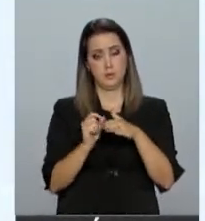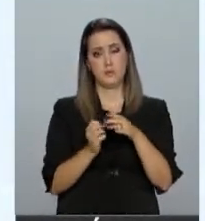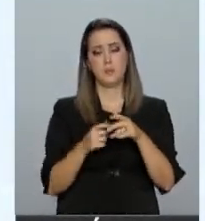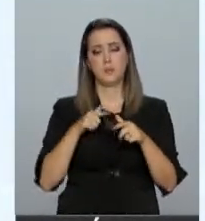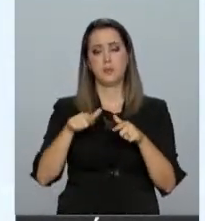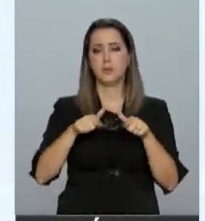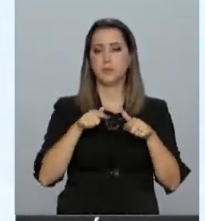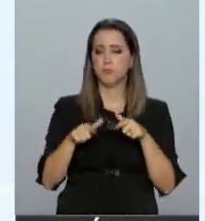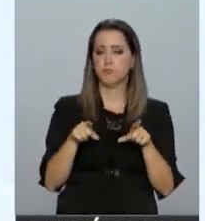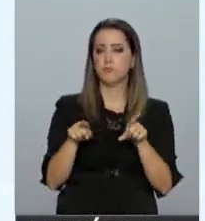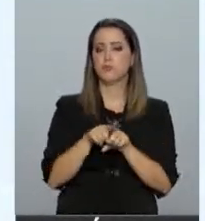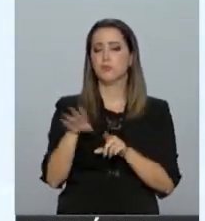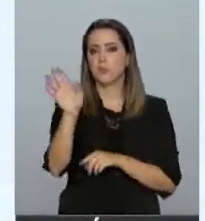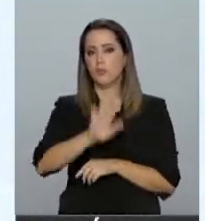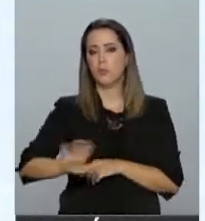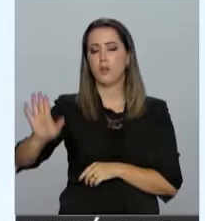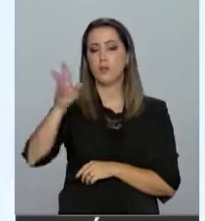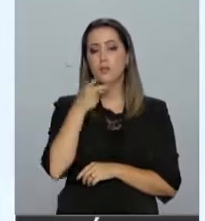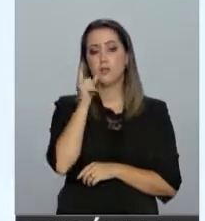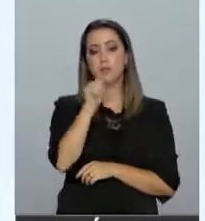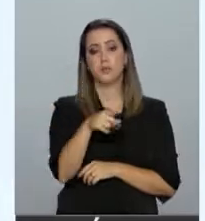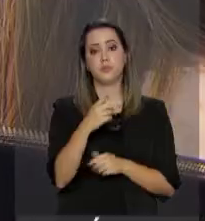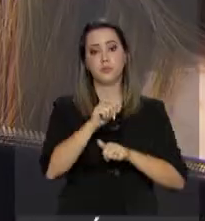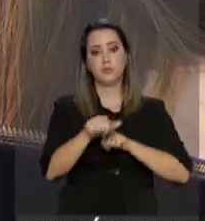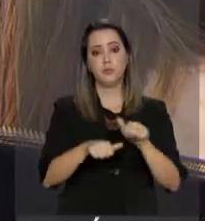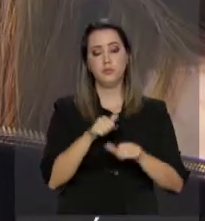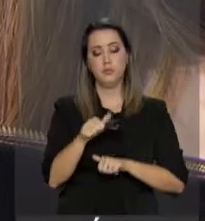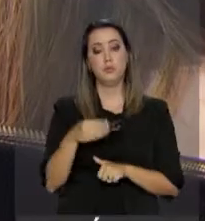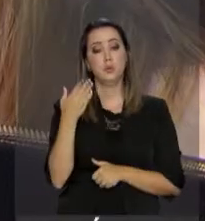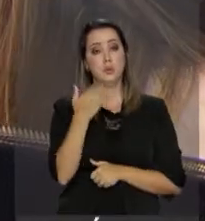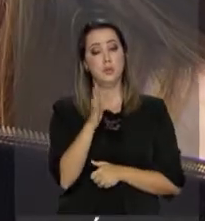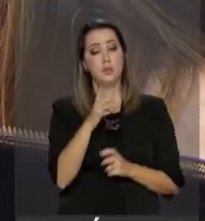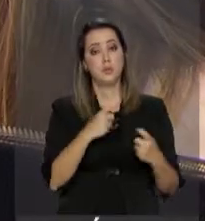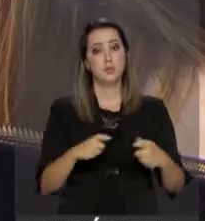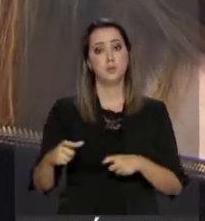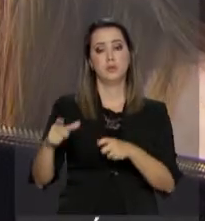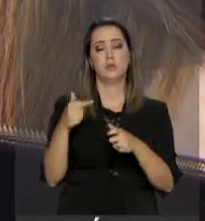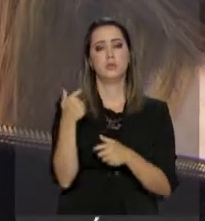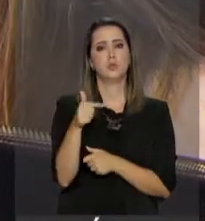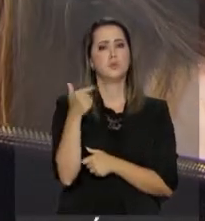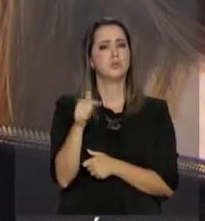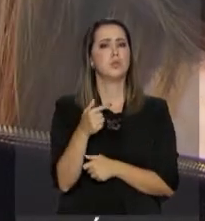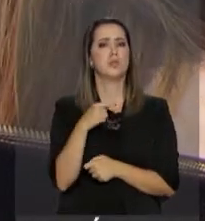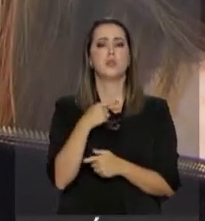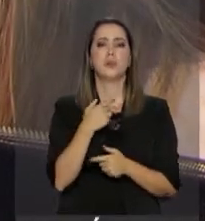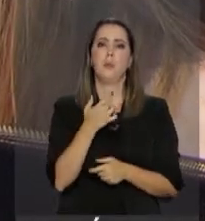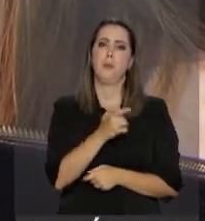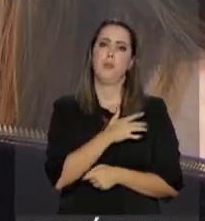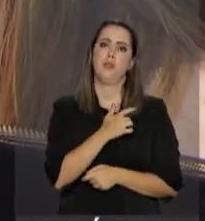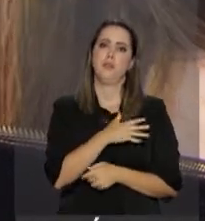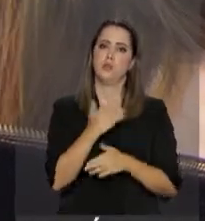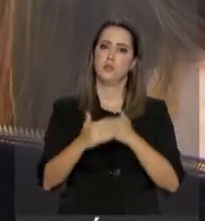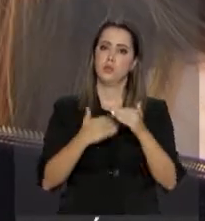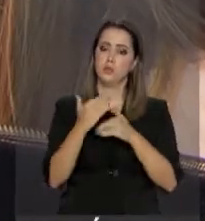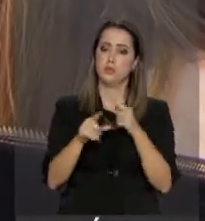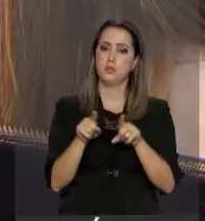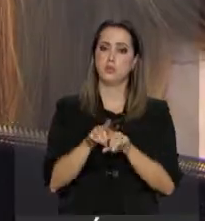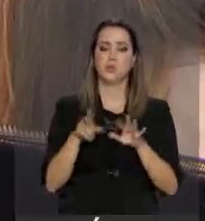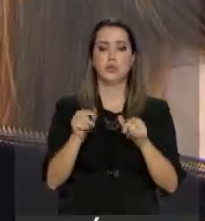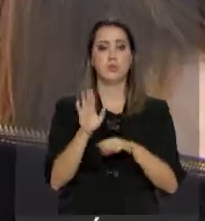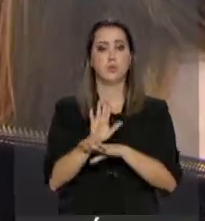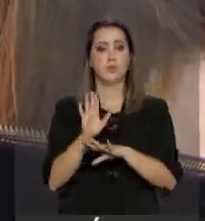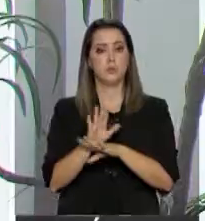presidente do sebrae nacional acredita que com as mudanças esses estabelecimentos não terão mais medo de crescer e todos serão